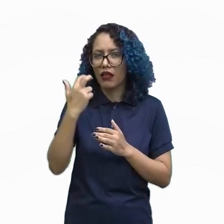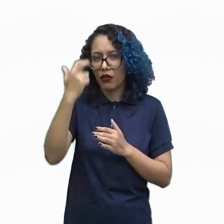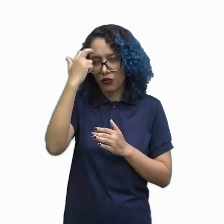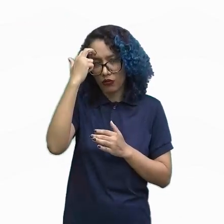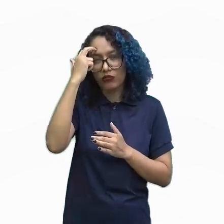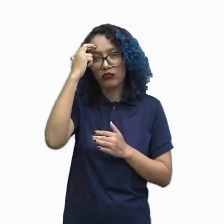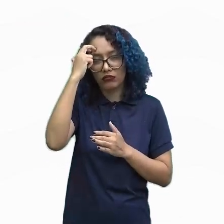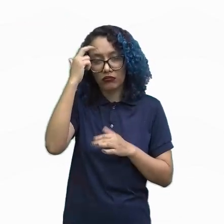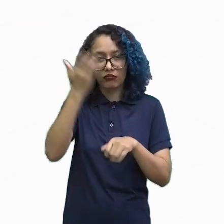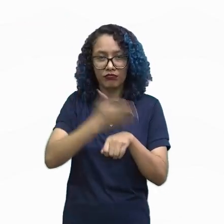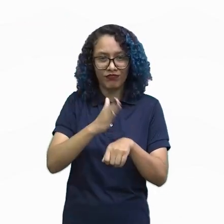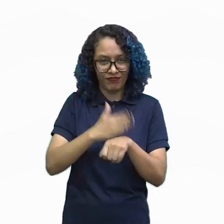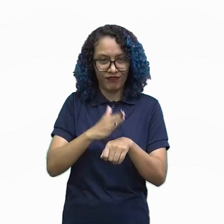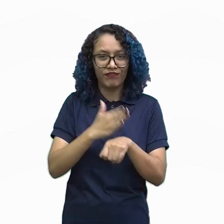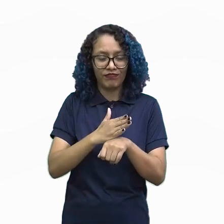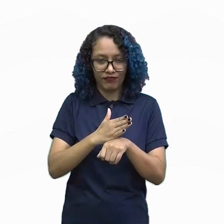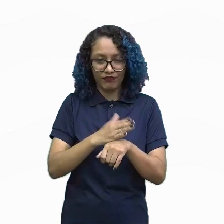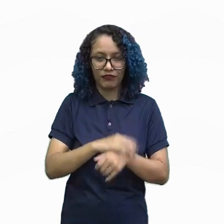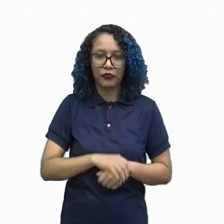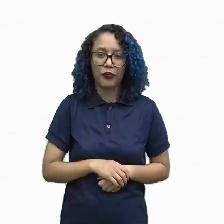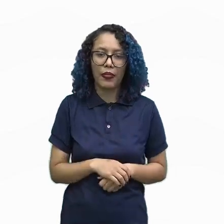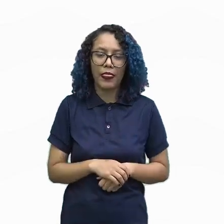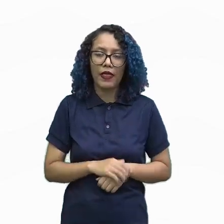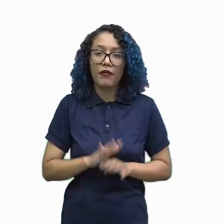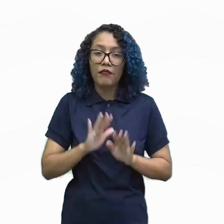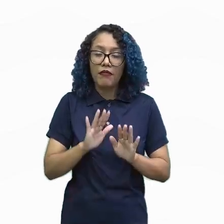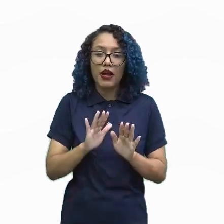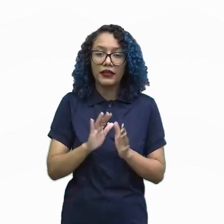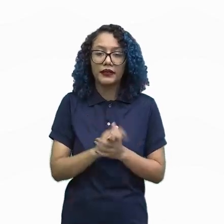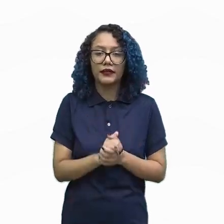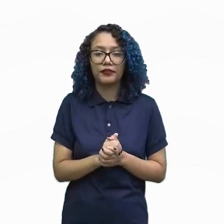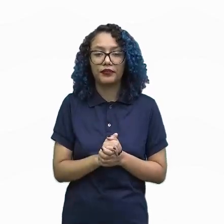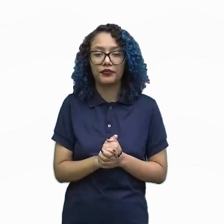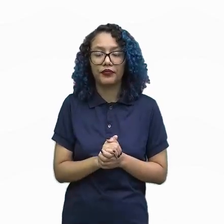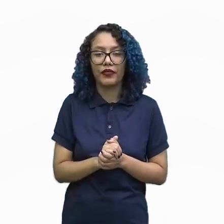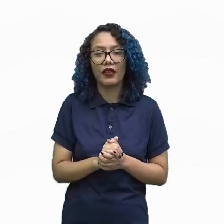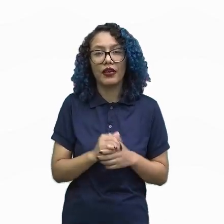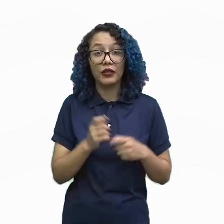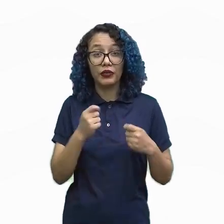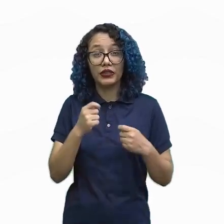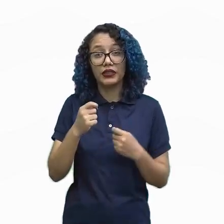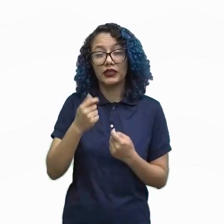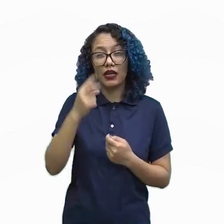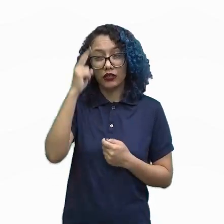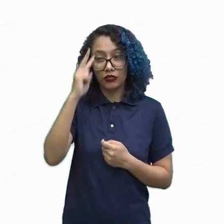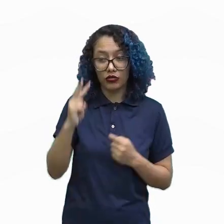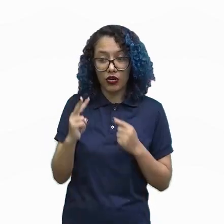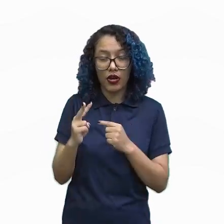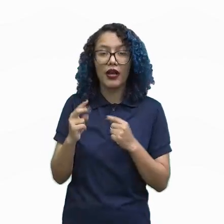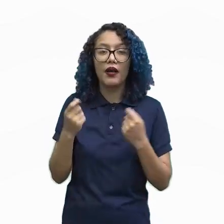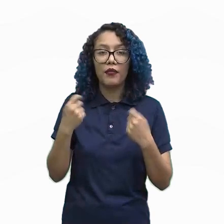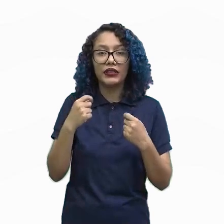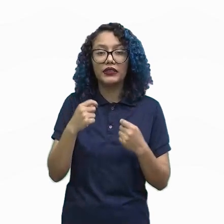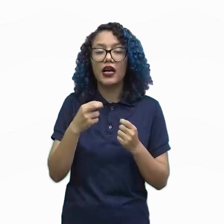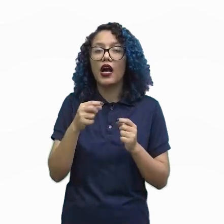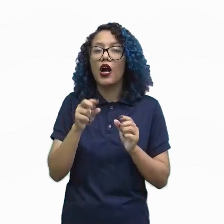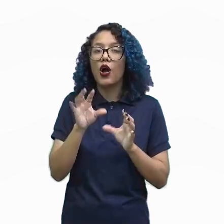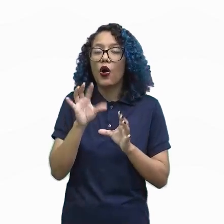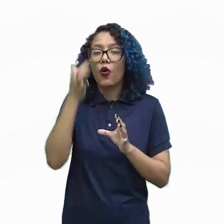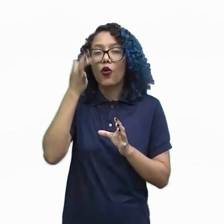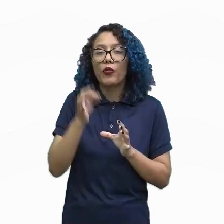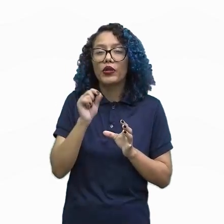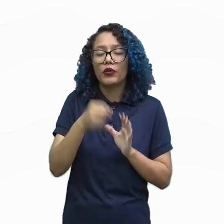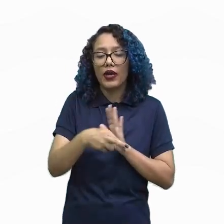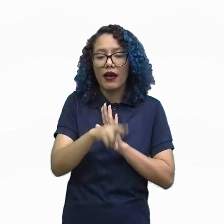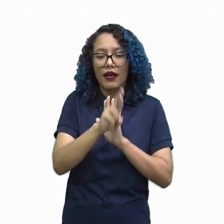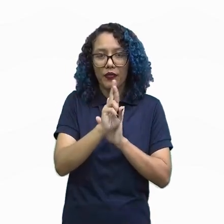práticas. Quando a gente fala da história, é entender as representações. Então, dentro do contexto história,